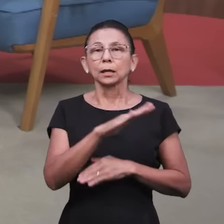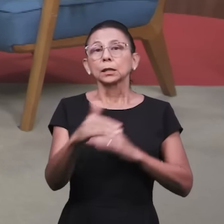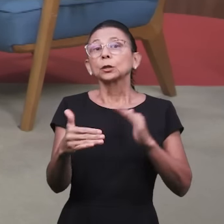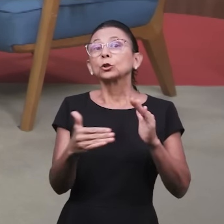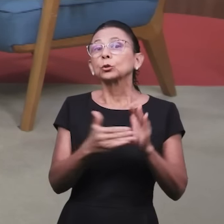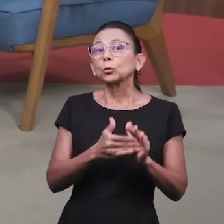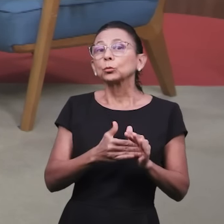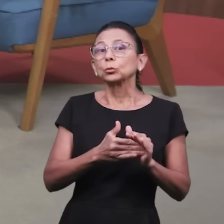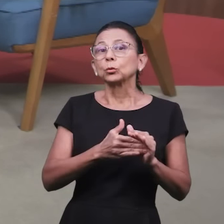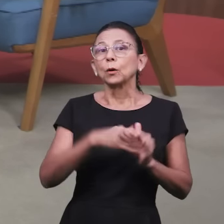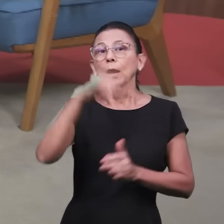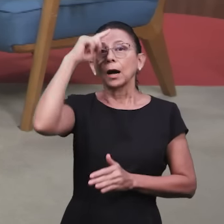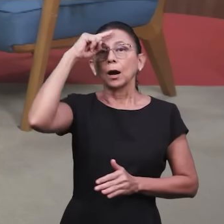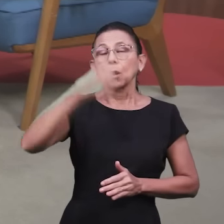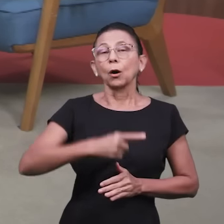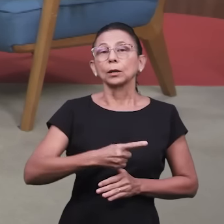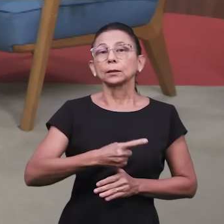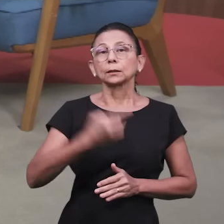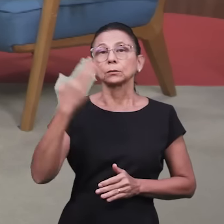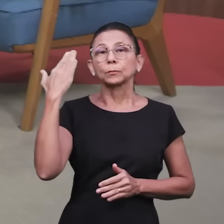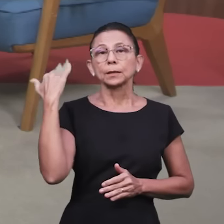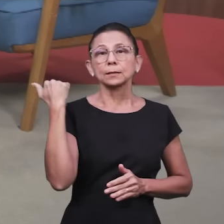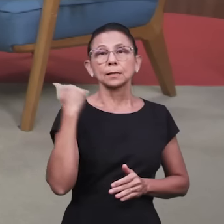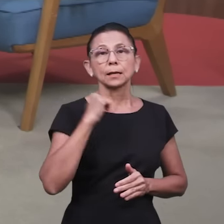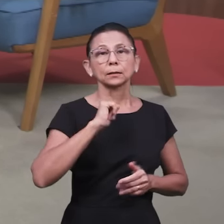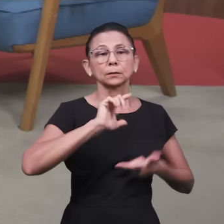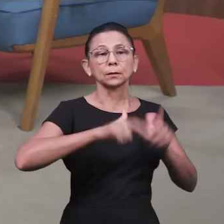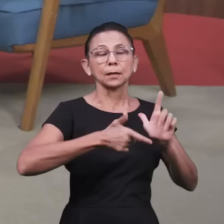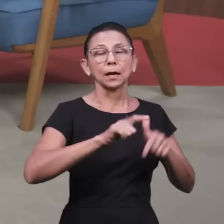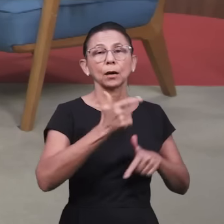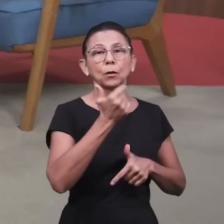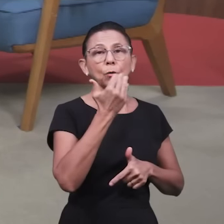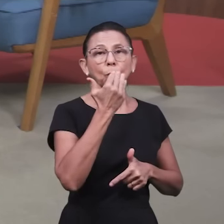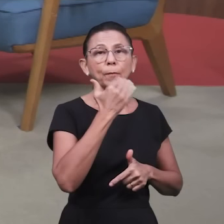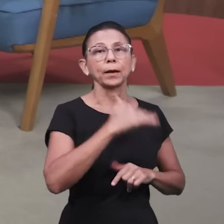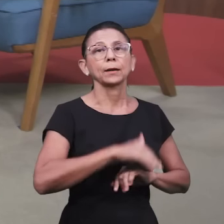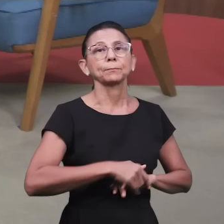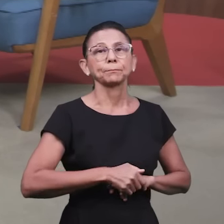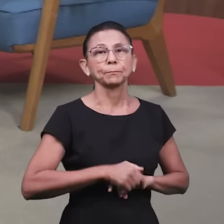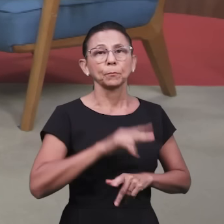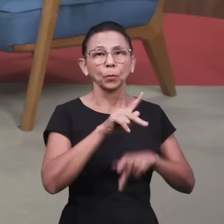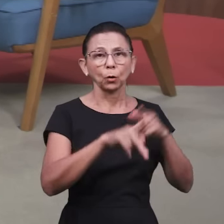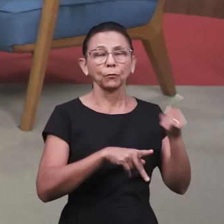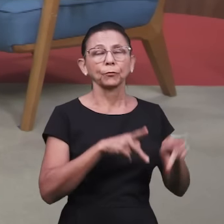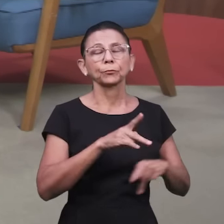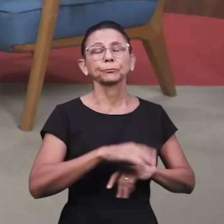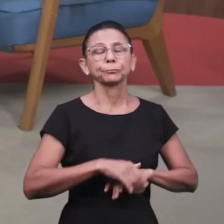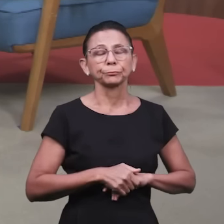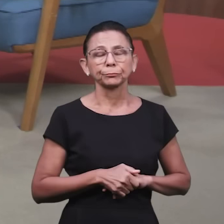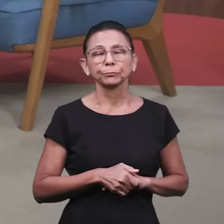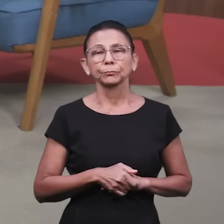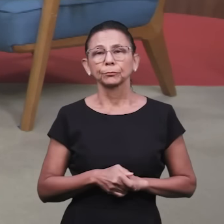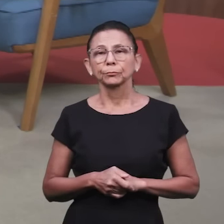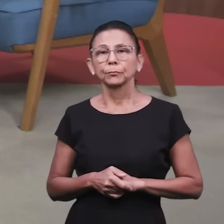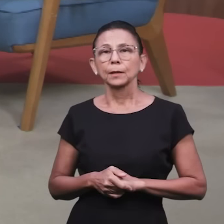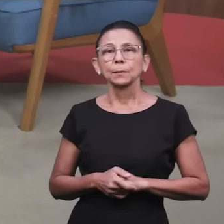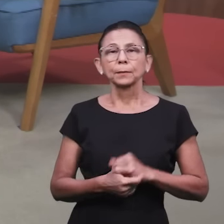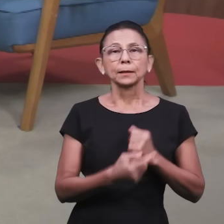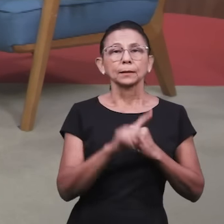dons espirituais, o batismo com o Espírito Santo, quando a palavra chega ao